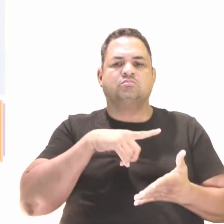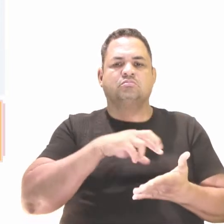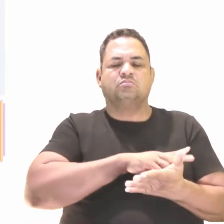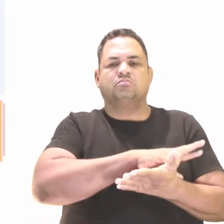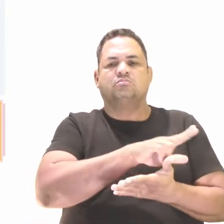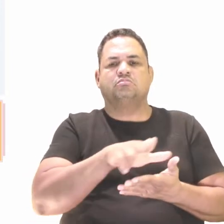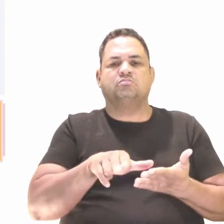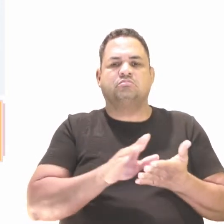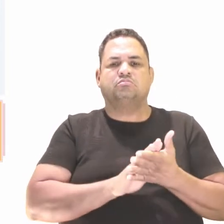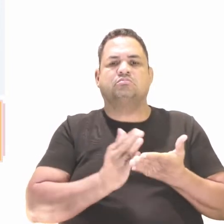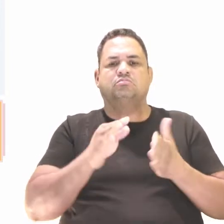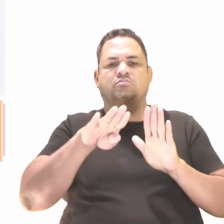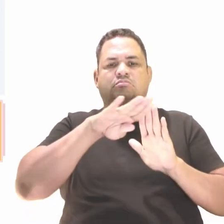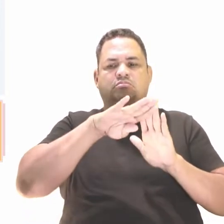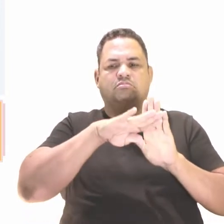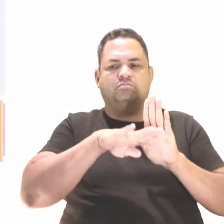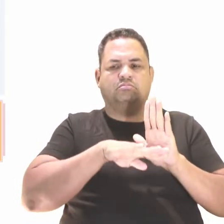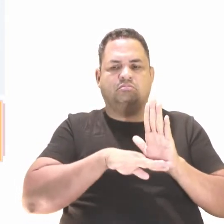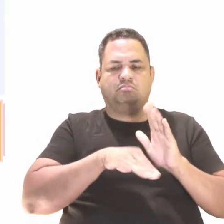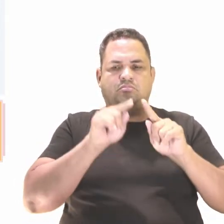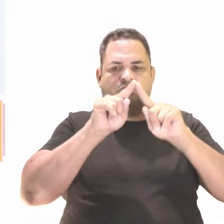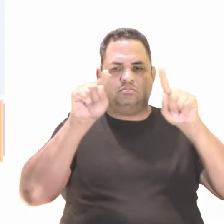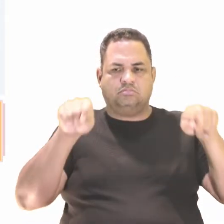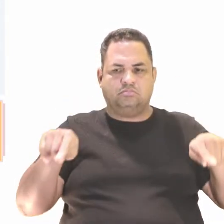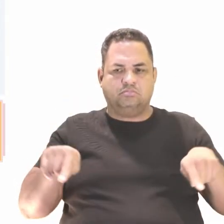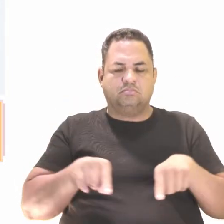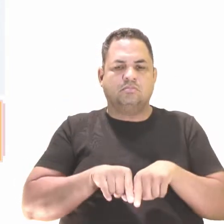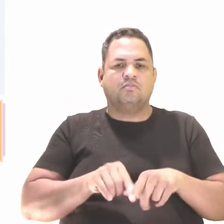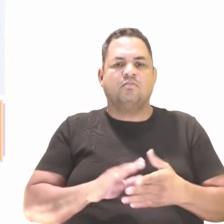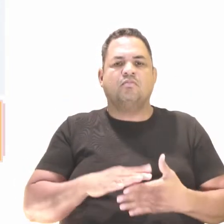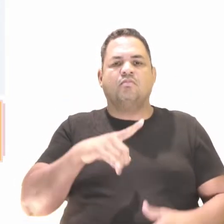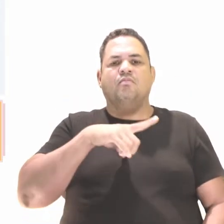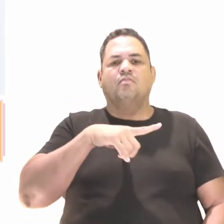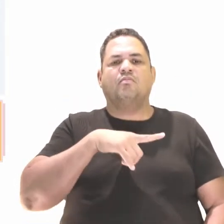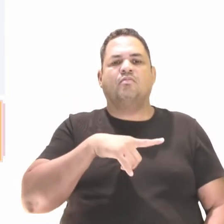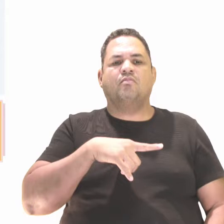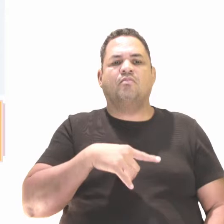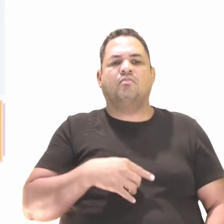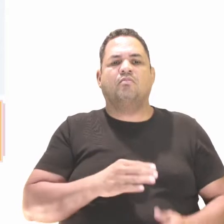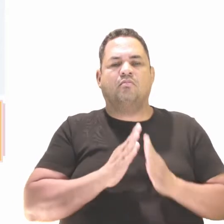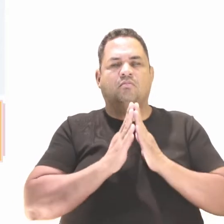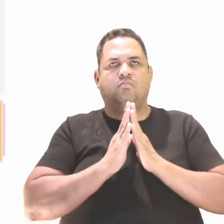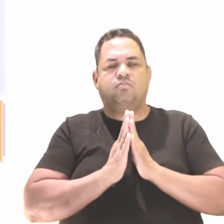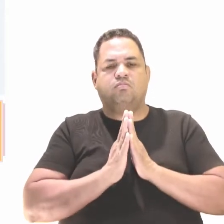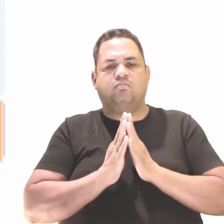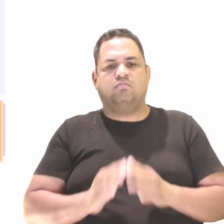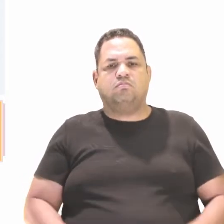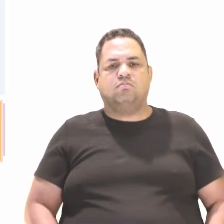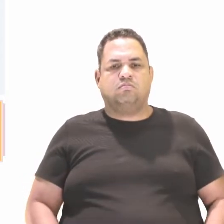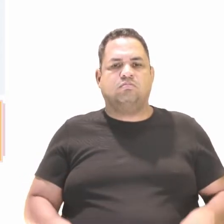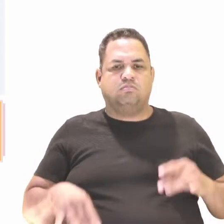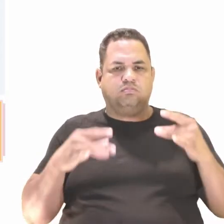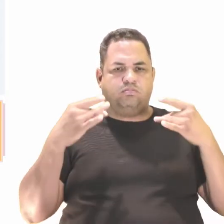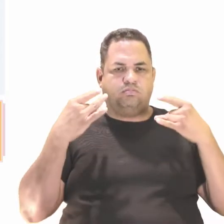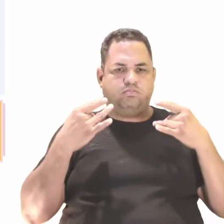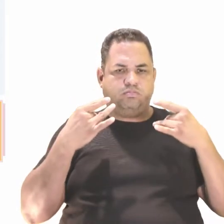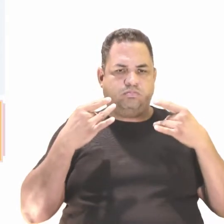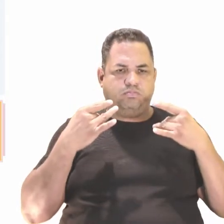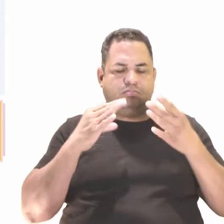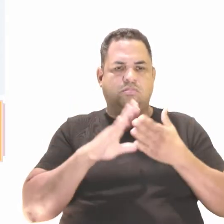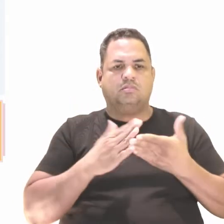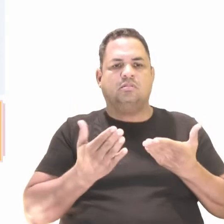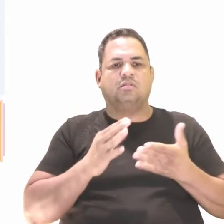várias coisas no schedule dela, certo? Na Monday ela tem yoga, ela tem que ligar para Julia,